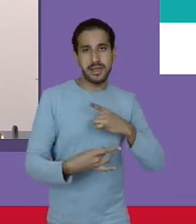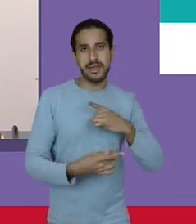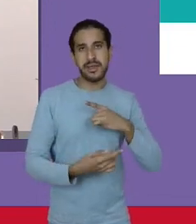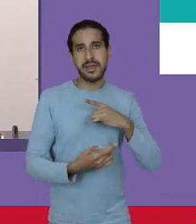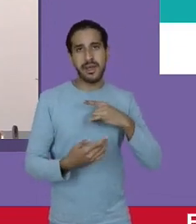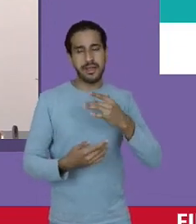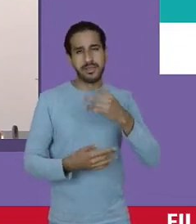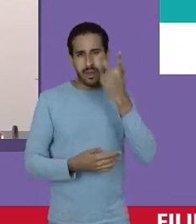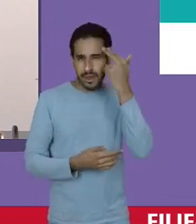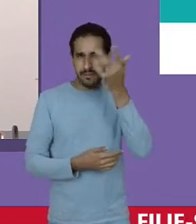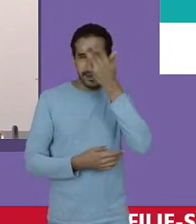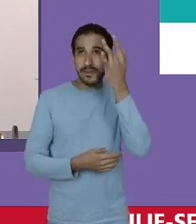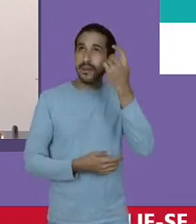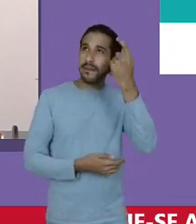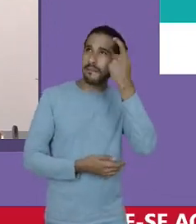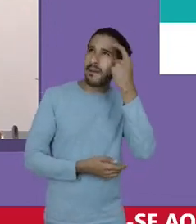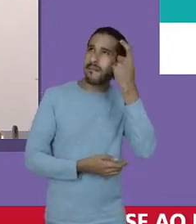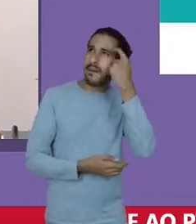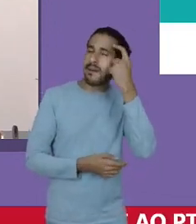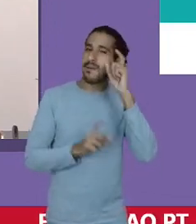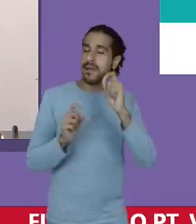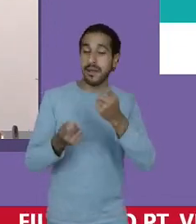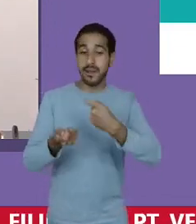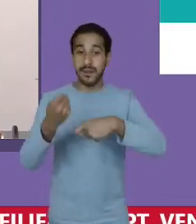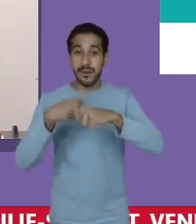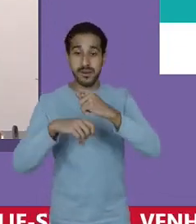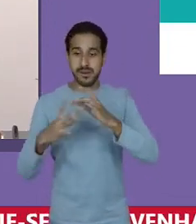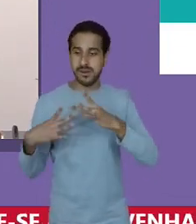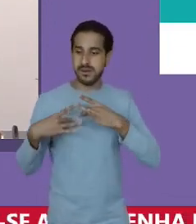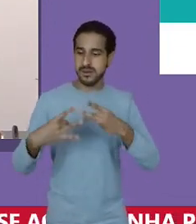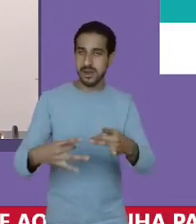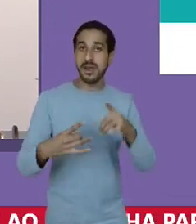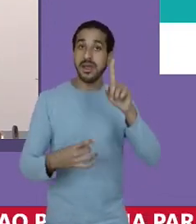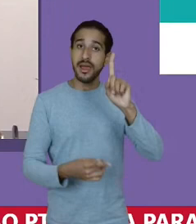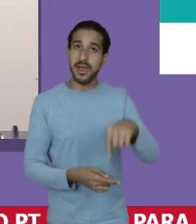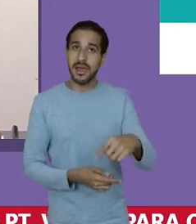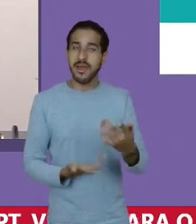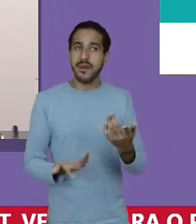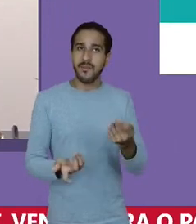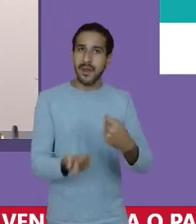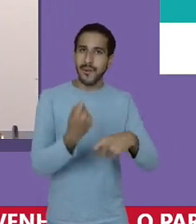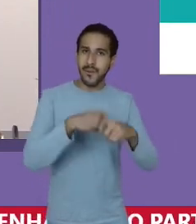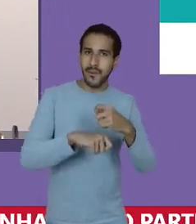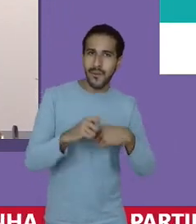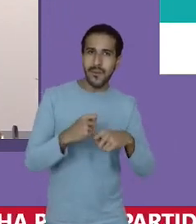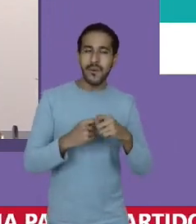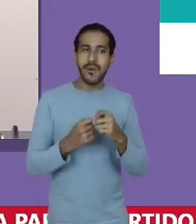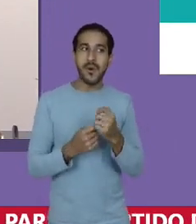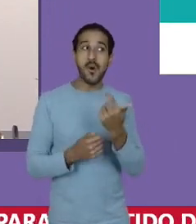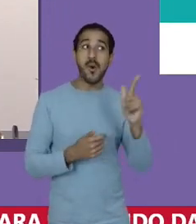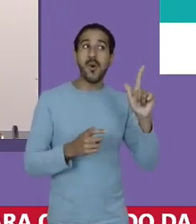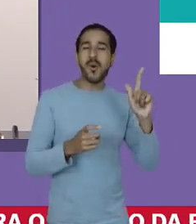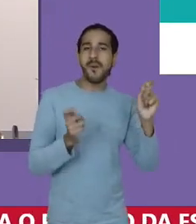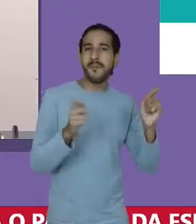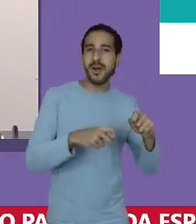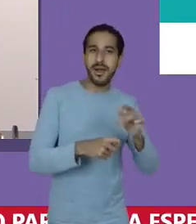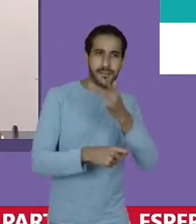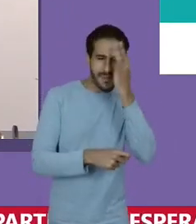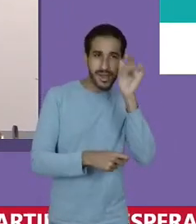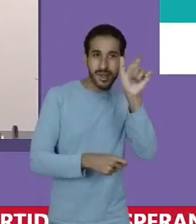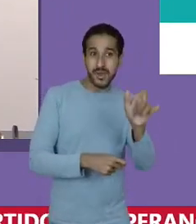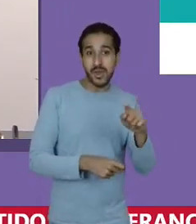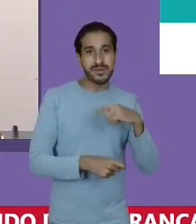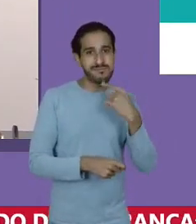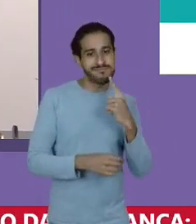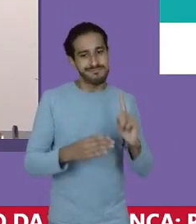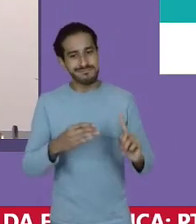tendência das pessoas acharem, então, que a economia solidária é uma economia alternativa para quem não